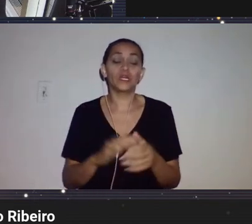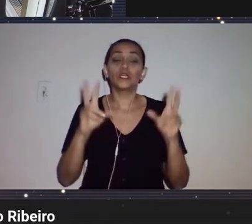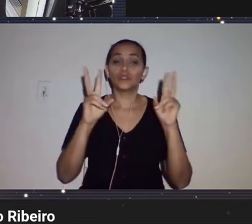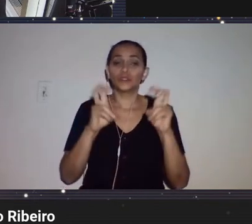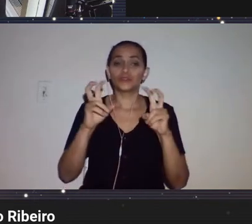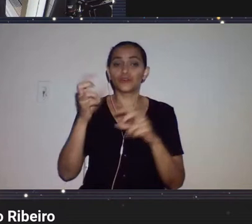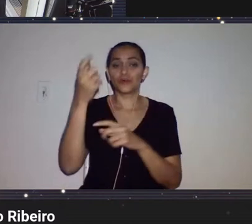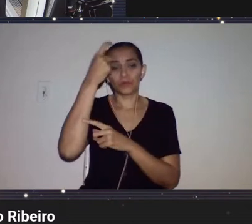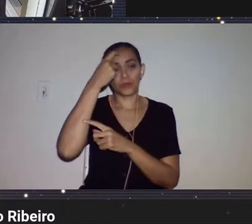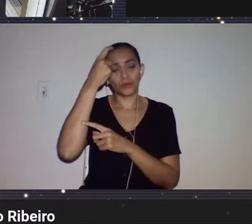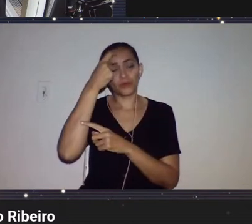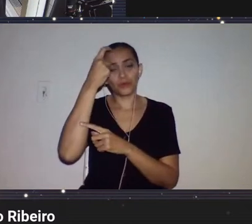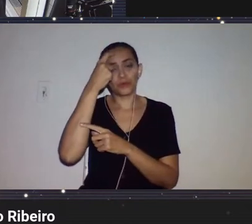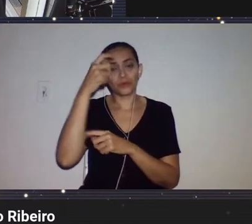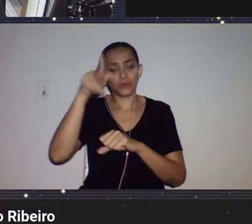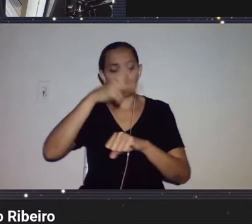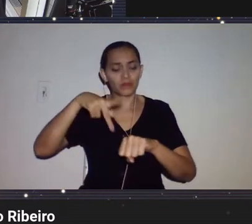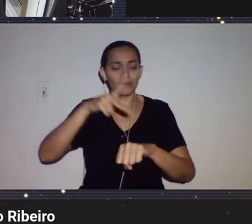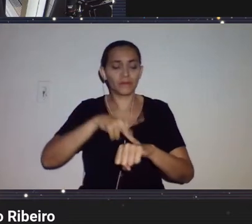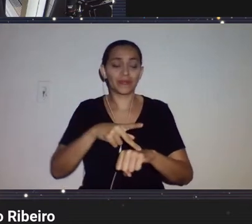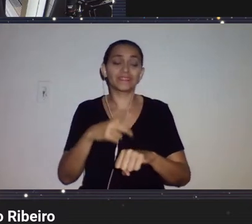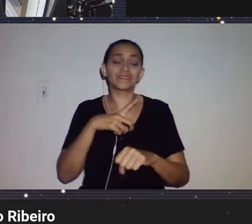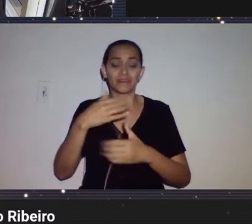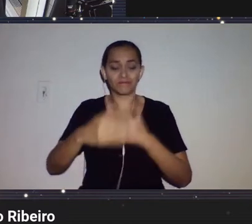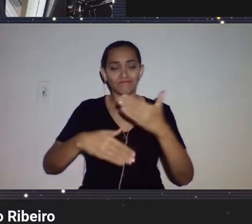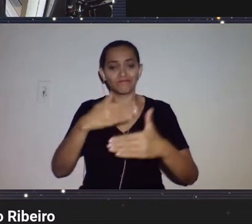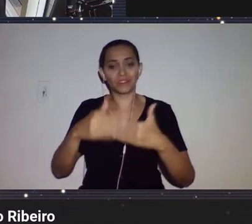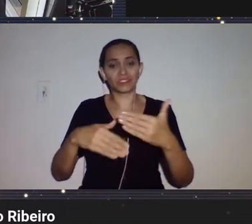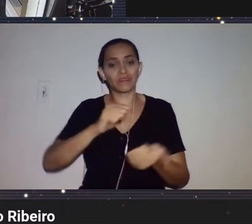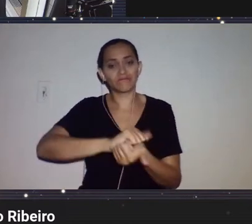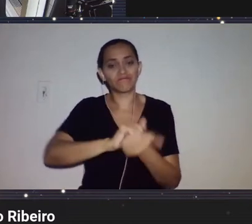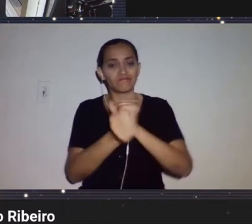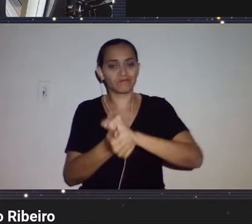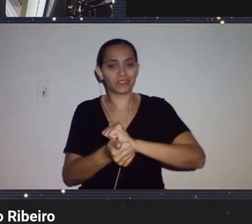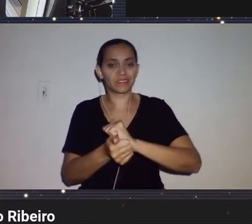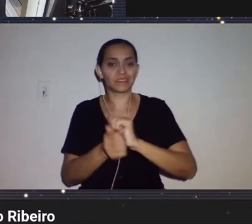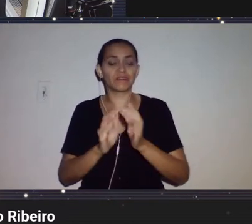tem aquele processo de adaptação. Eu acho que inicialmente